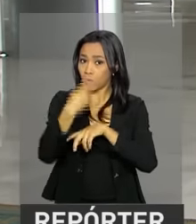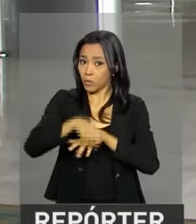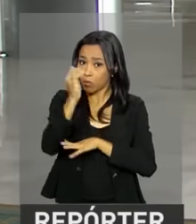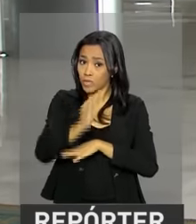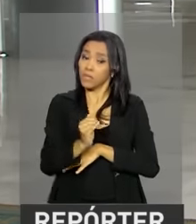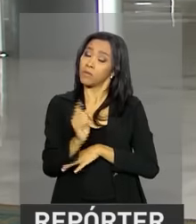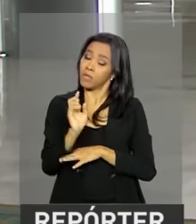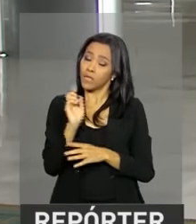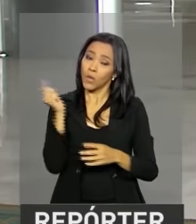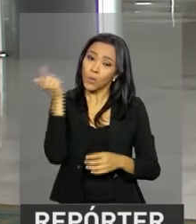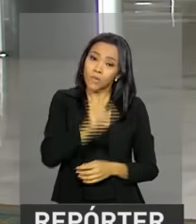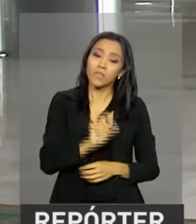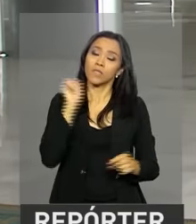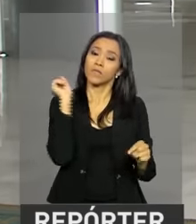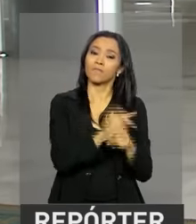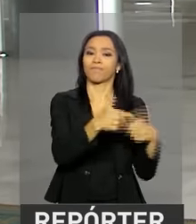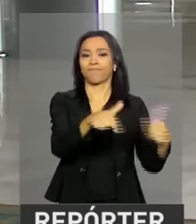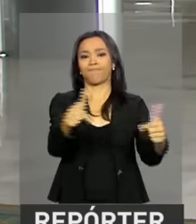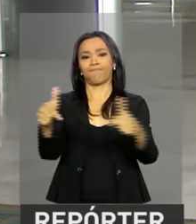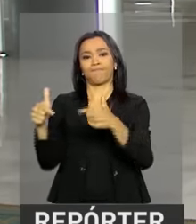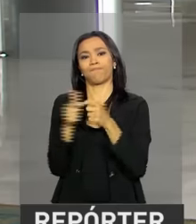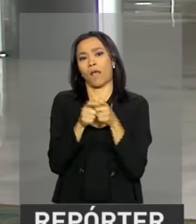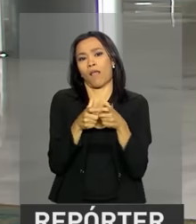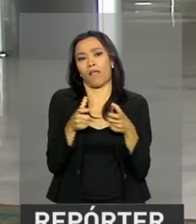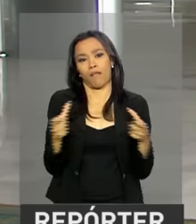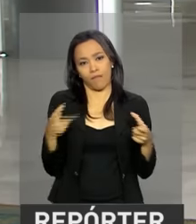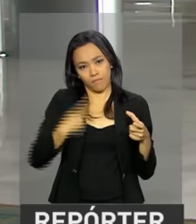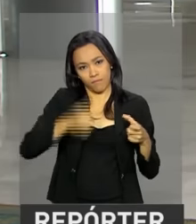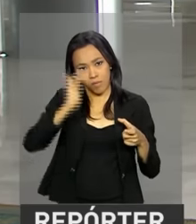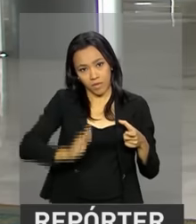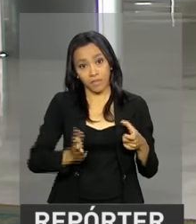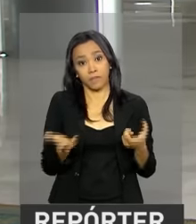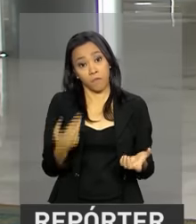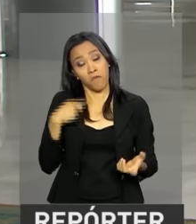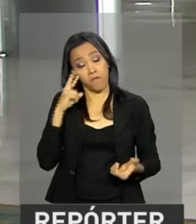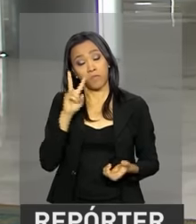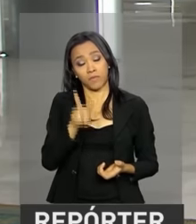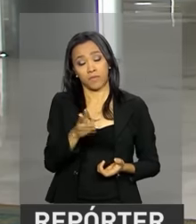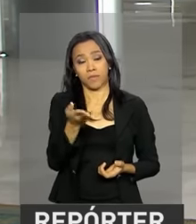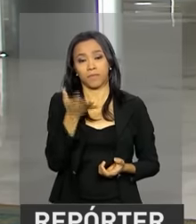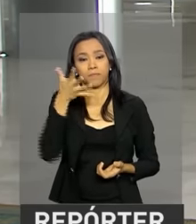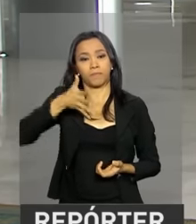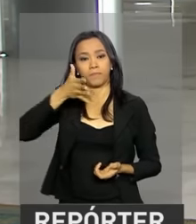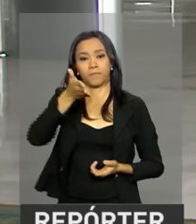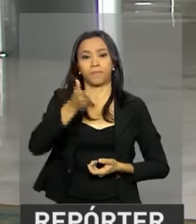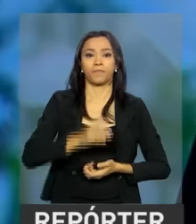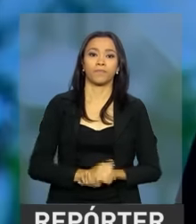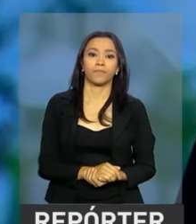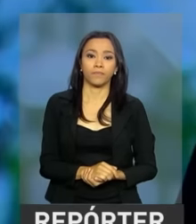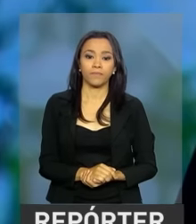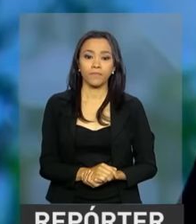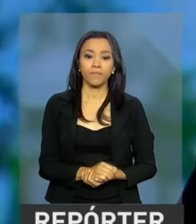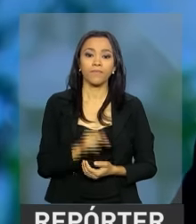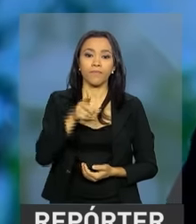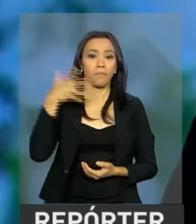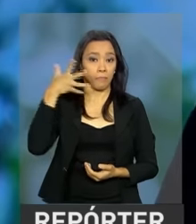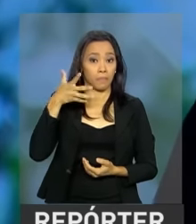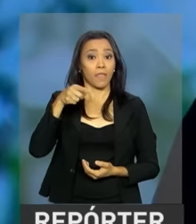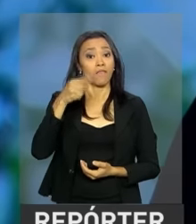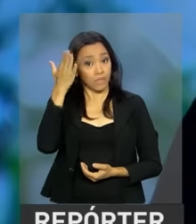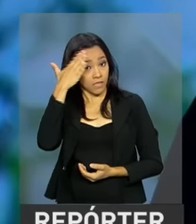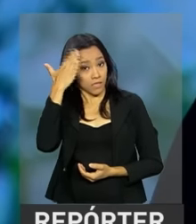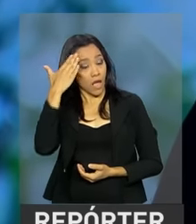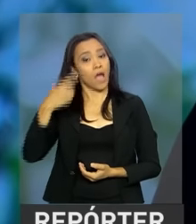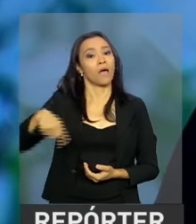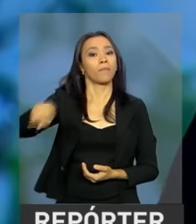país volte a Gerar empregos para os brasileiros Vamos ouvir então o que o presidente falou você sabe que